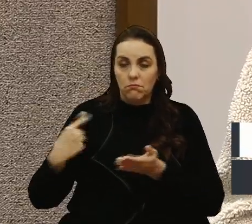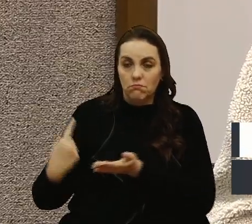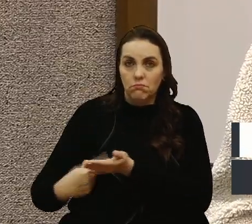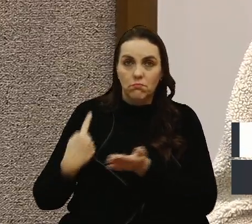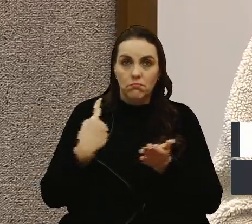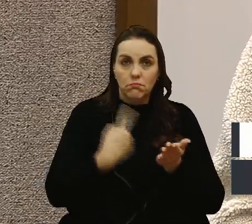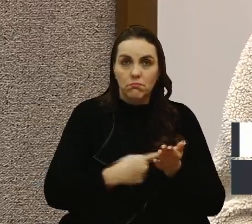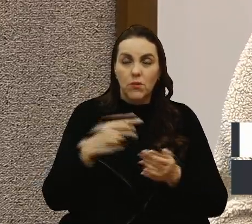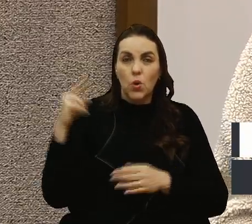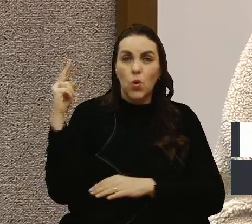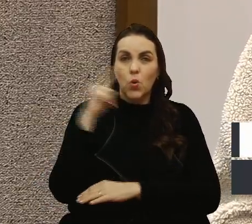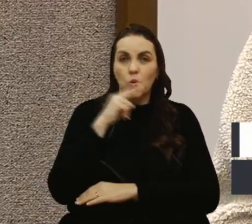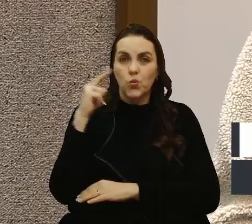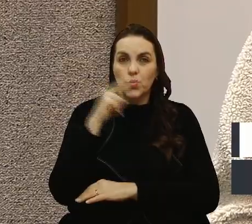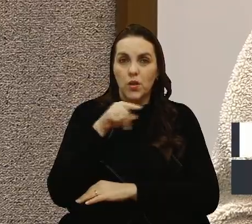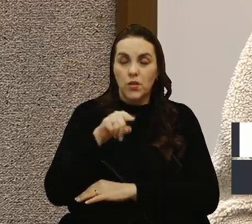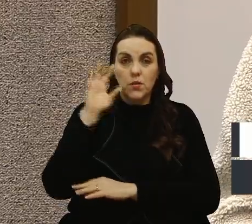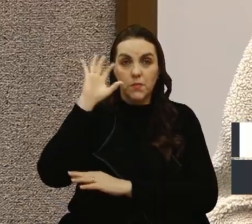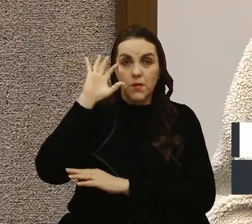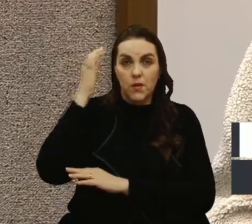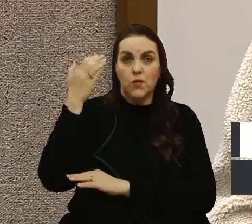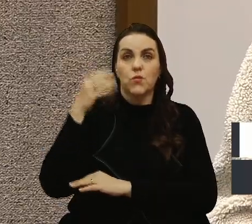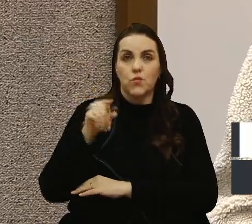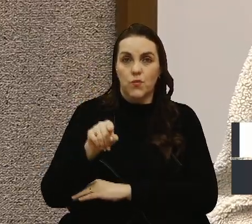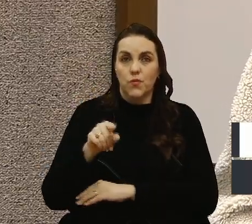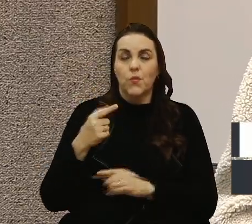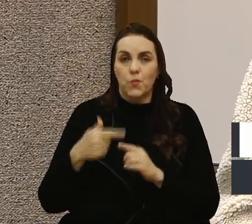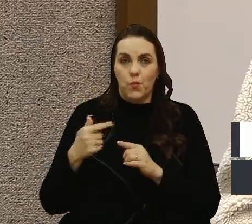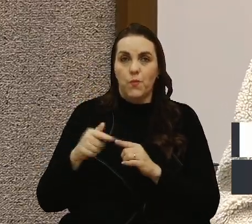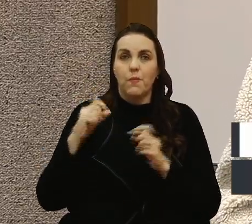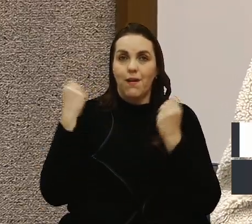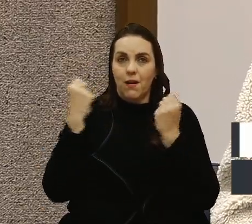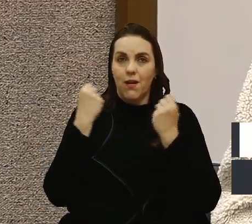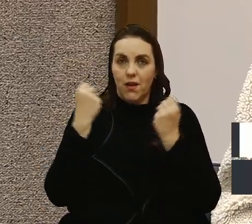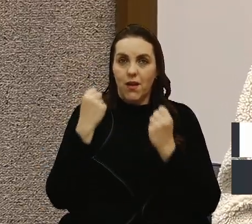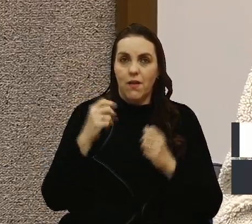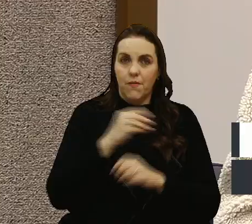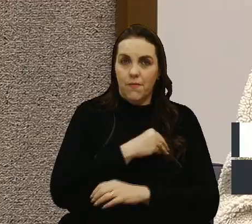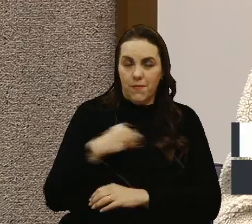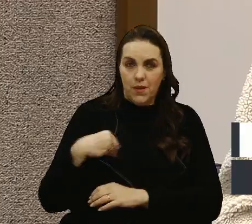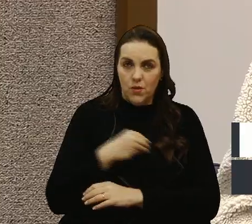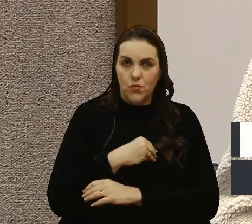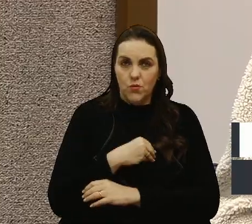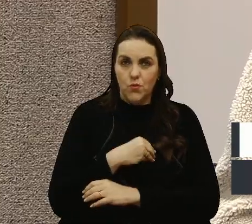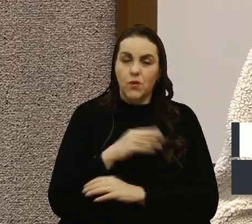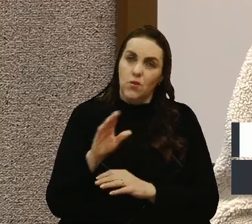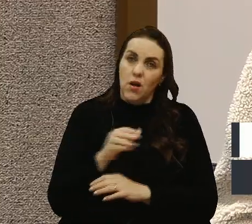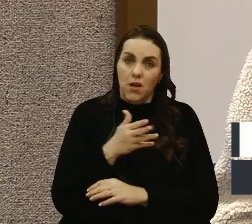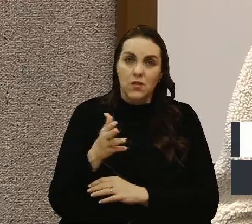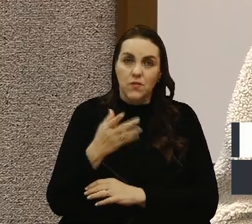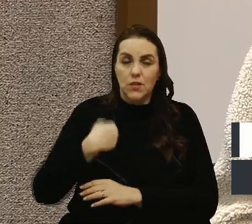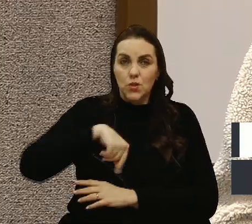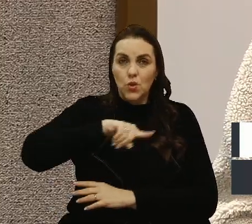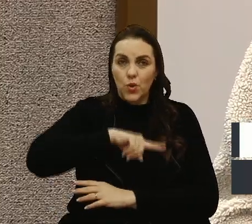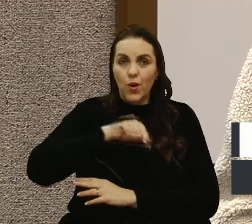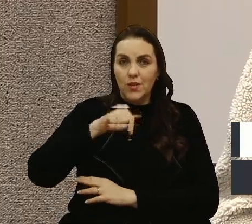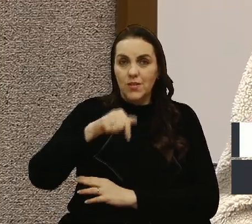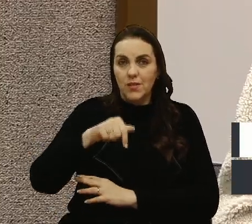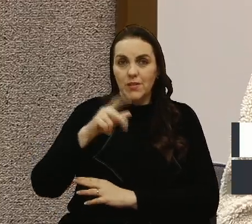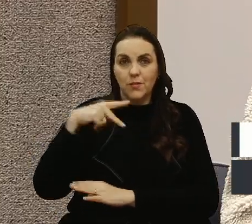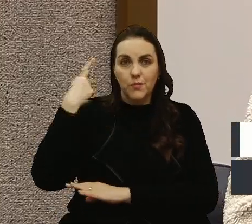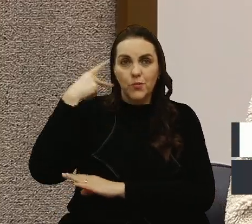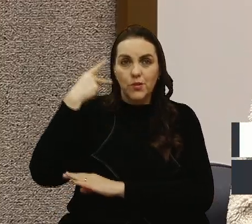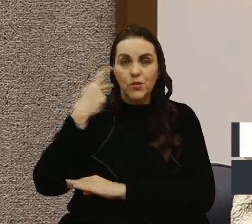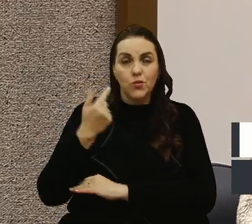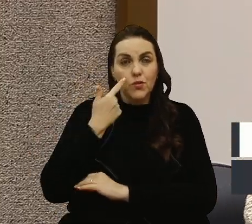de urgência que solucionou a greve dos médicos. Então, muitas vezes nós políticos aqui